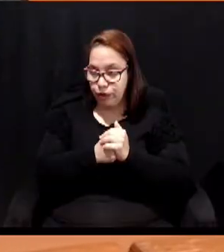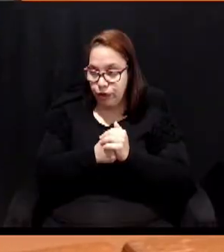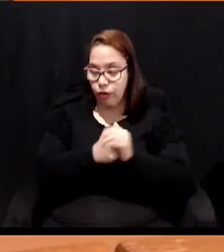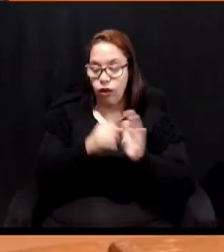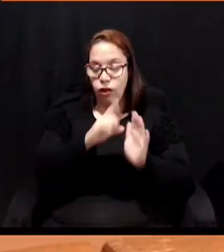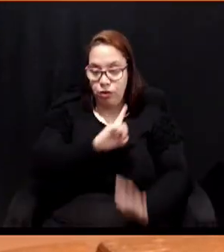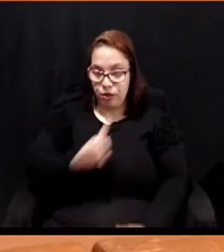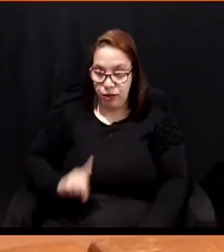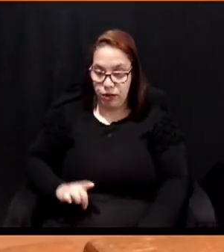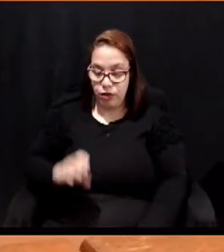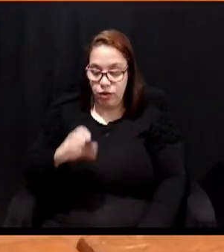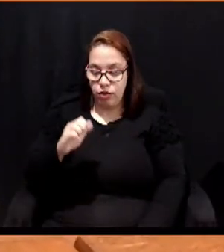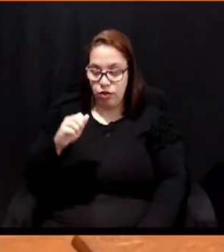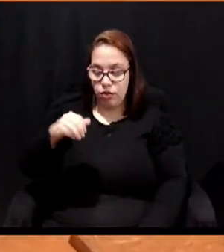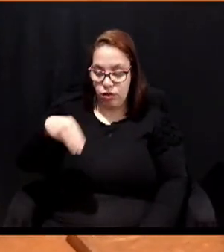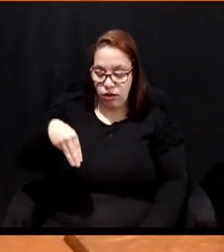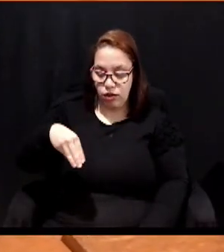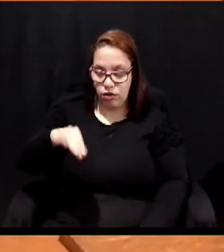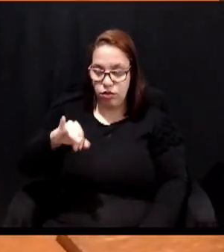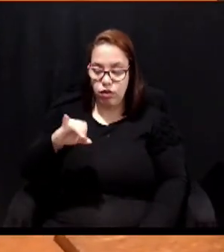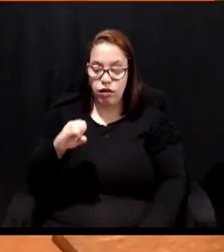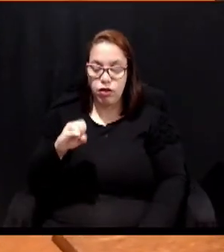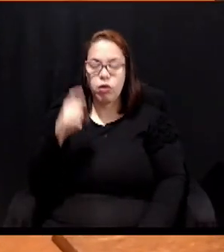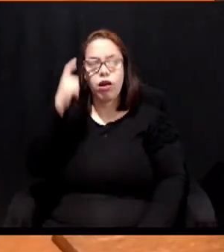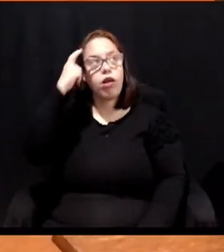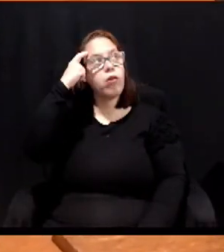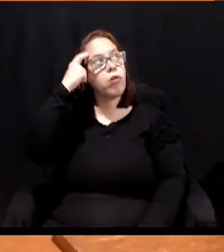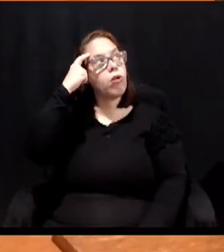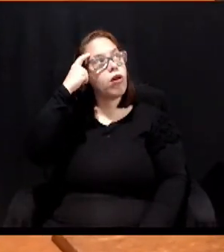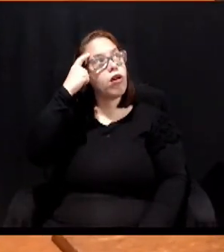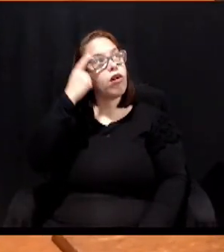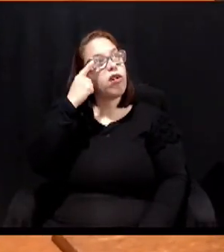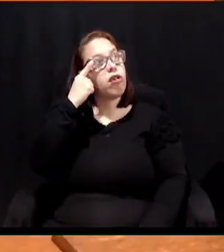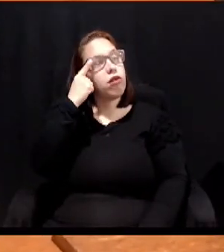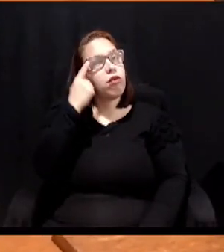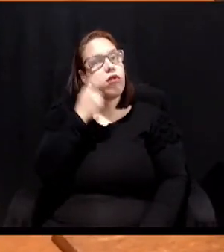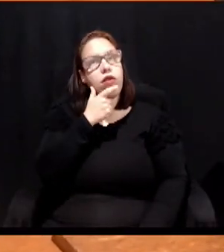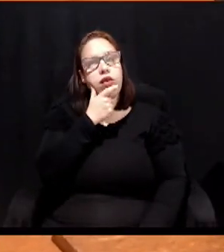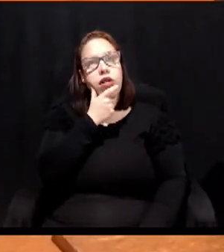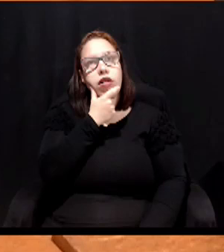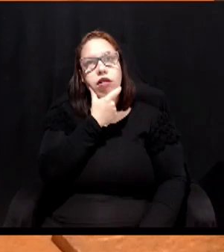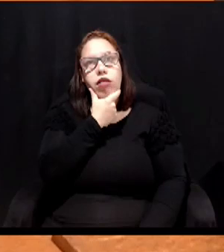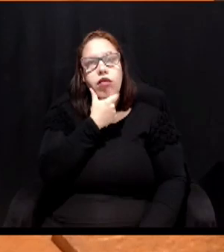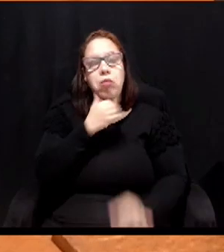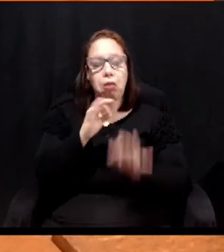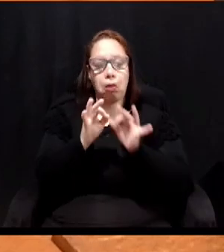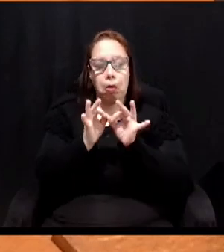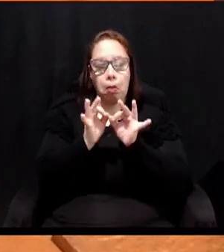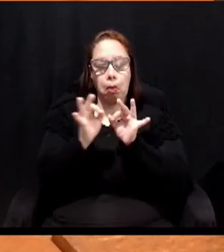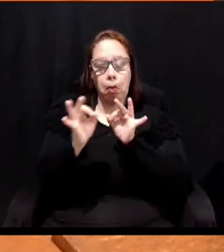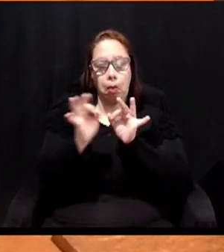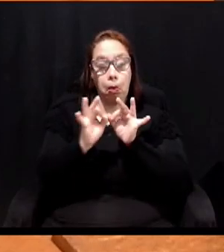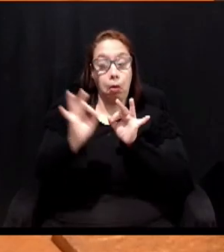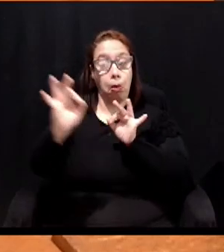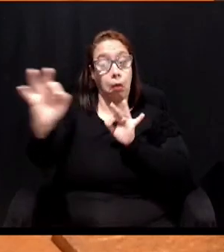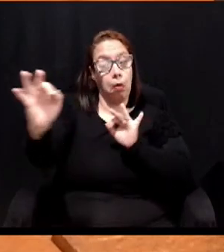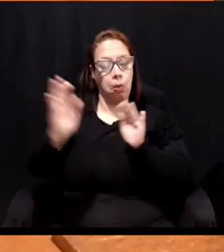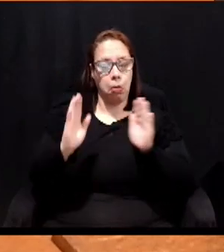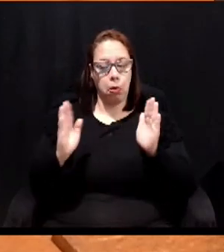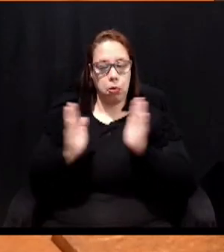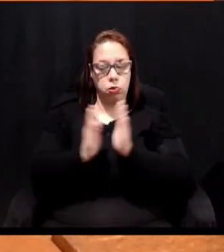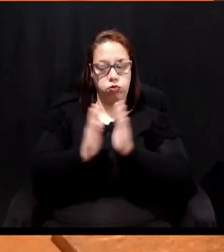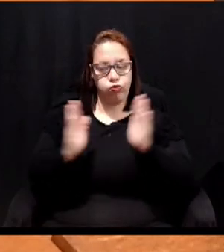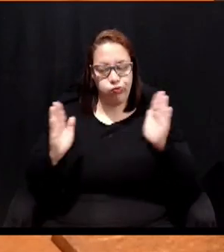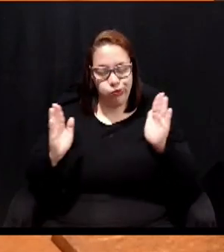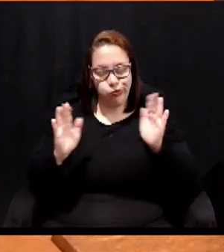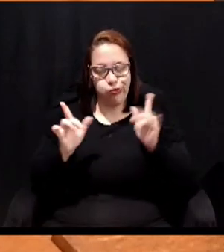câmbio, porque pensa nisso, né? A gente pensa a médio prazo e a longo prazo. O mesmo formato